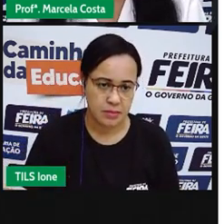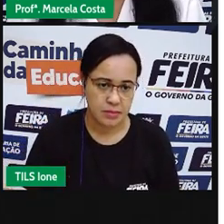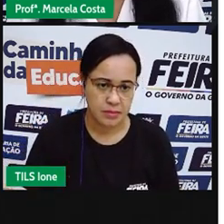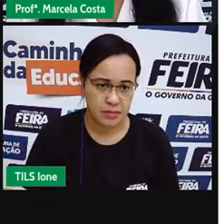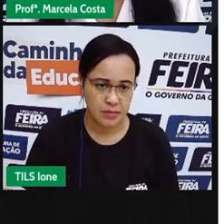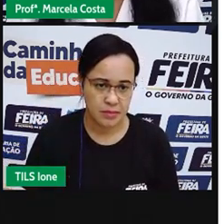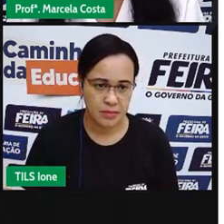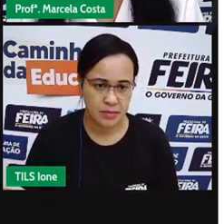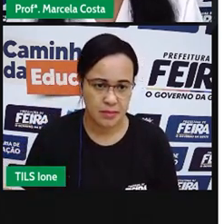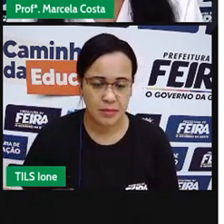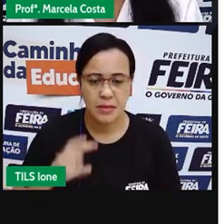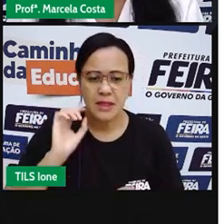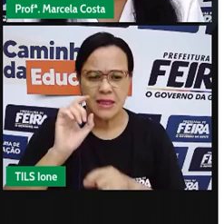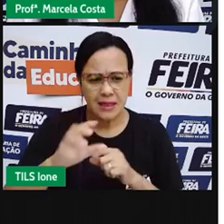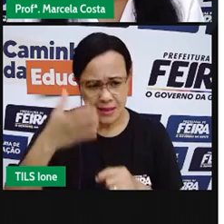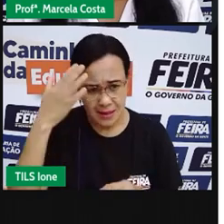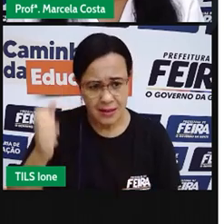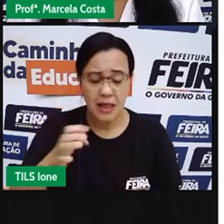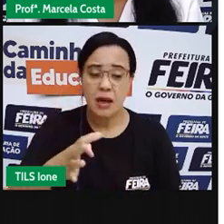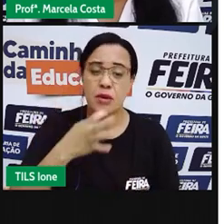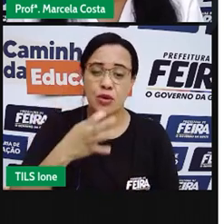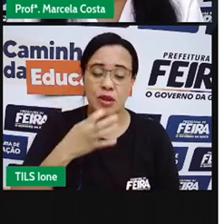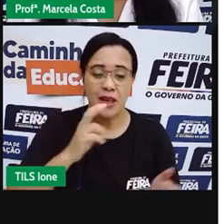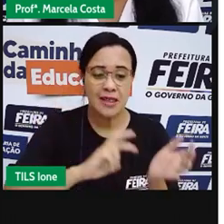o que significa?